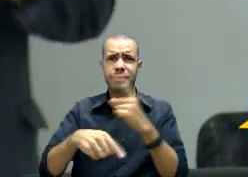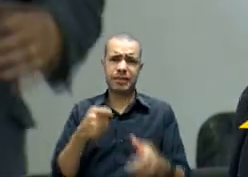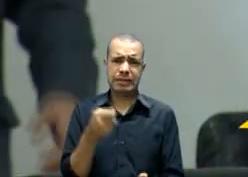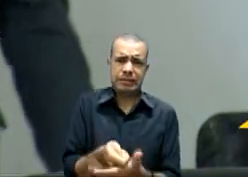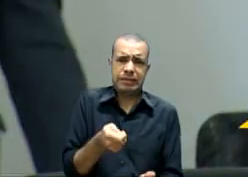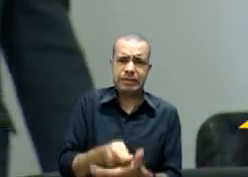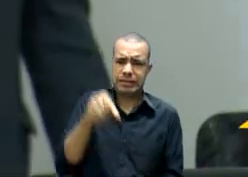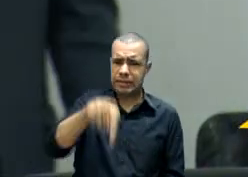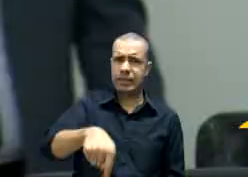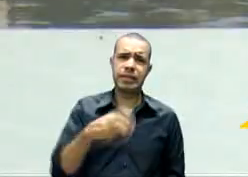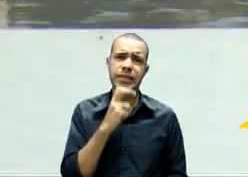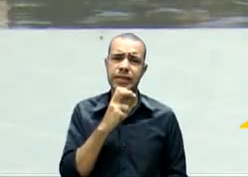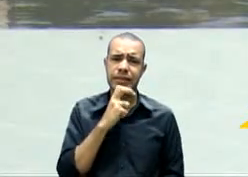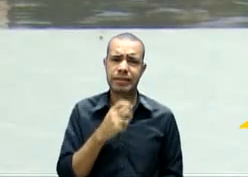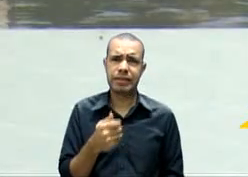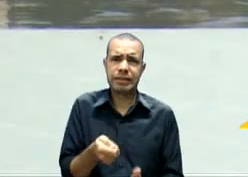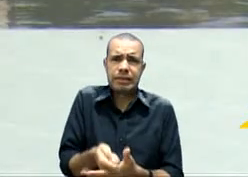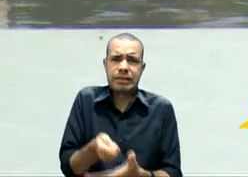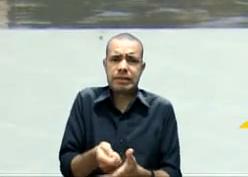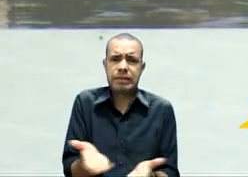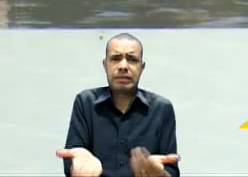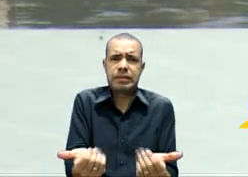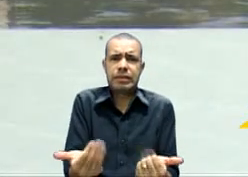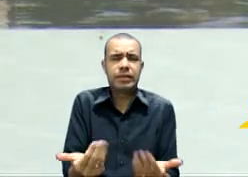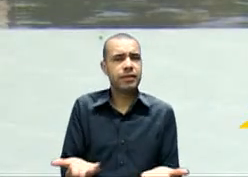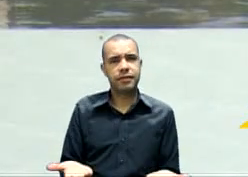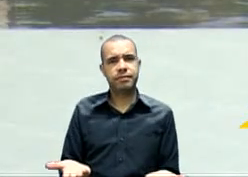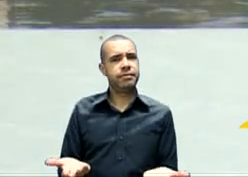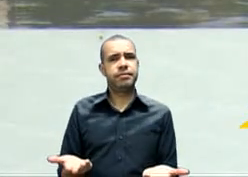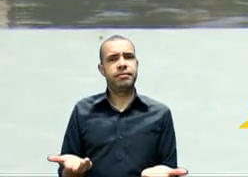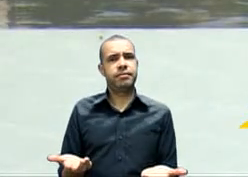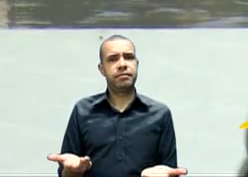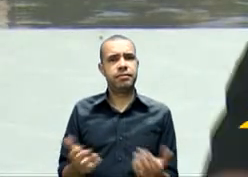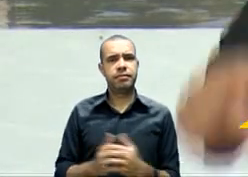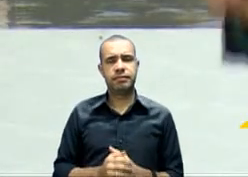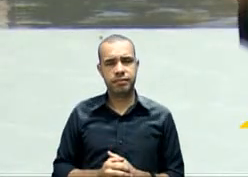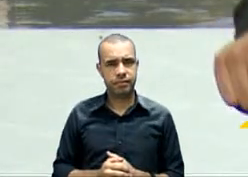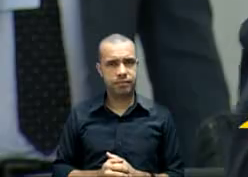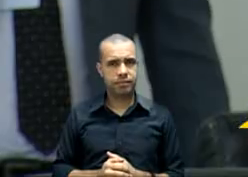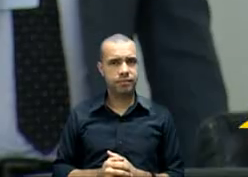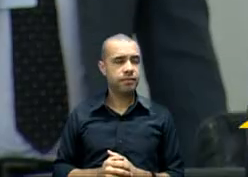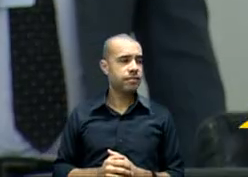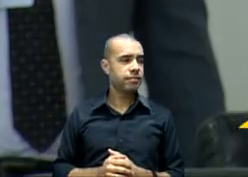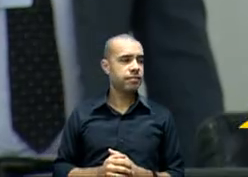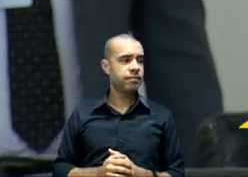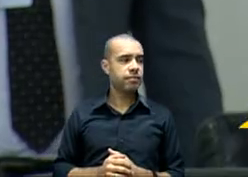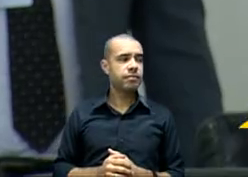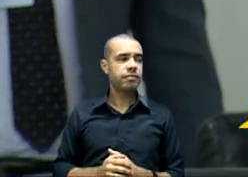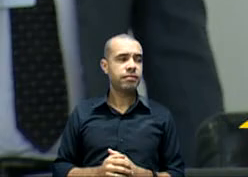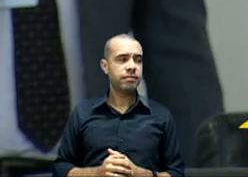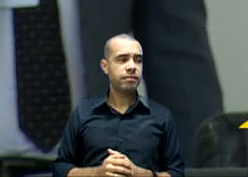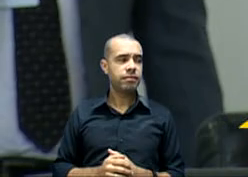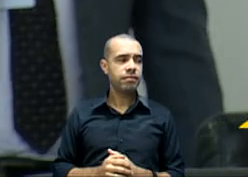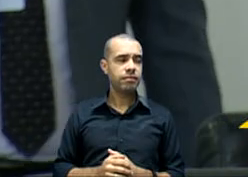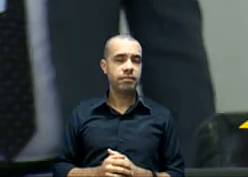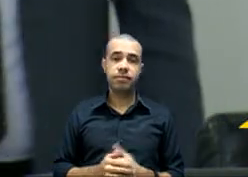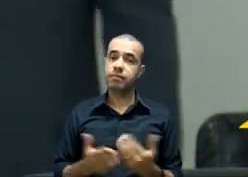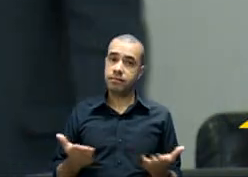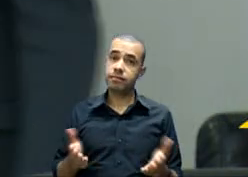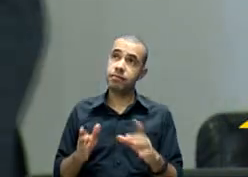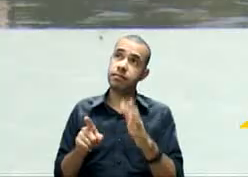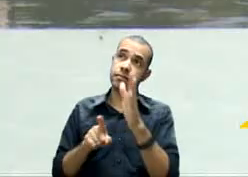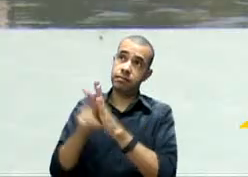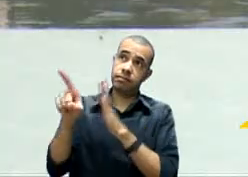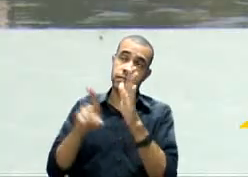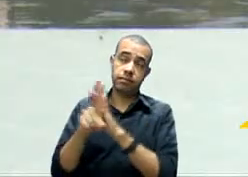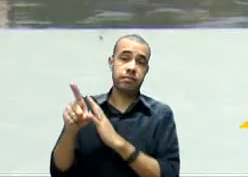alguma incoerência. Nós precisamos fazer, talvez, essa casa precisa funcionar. Doutor Apolo, tenho certeza que os daqui estão assistindo também. O requerimento é muito importante.